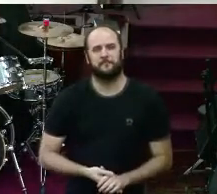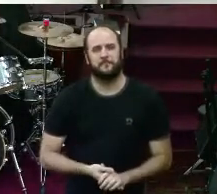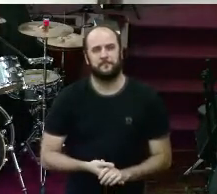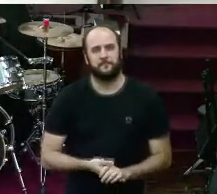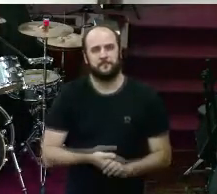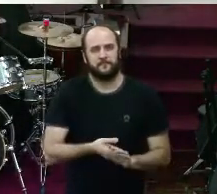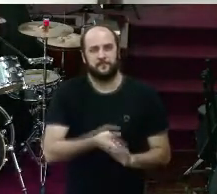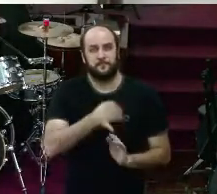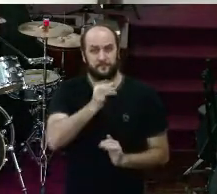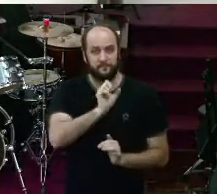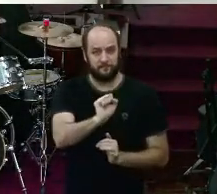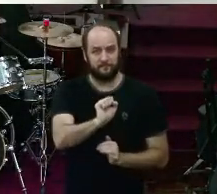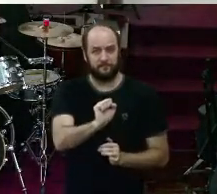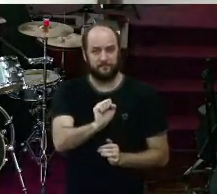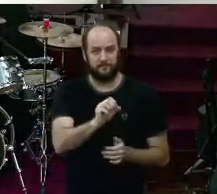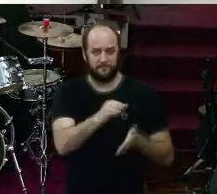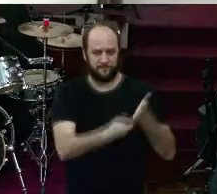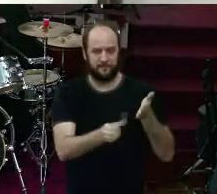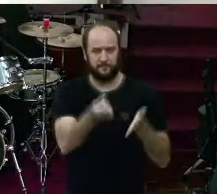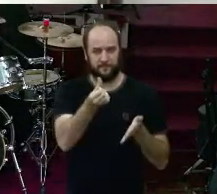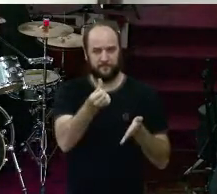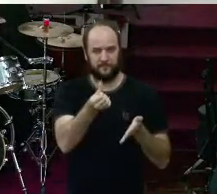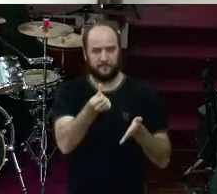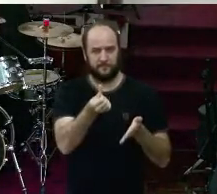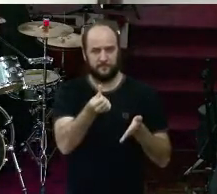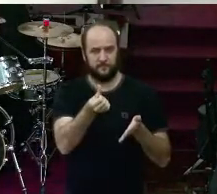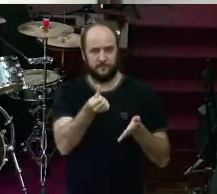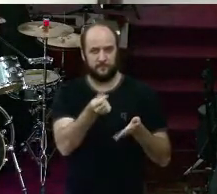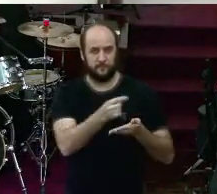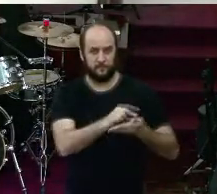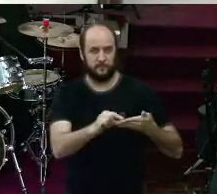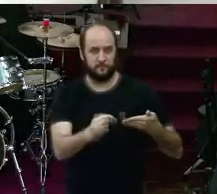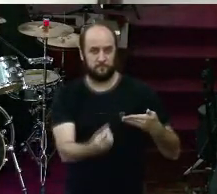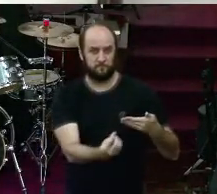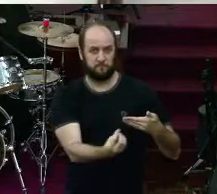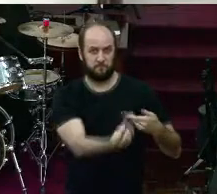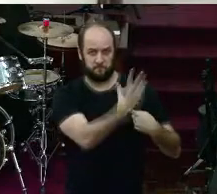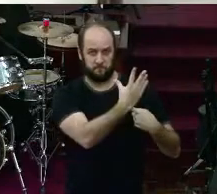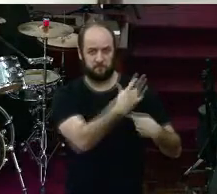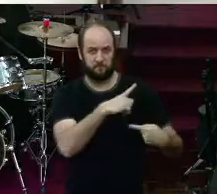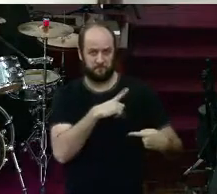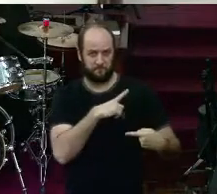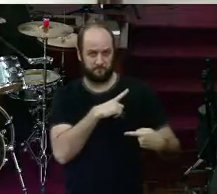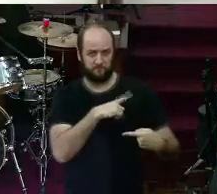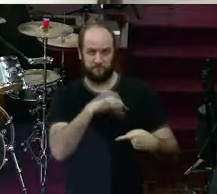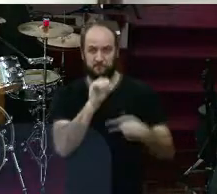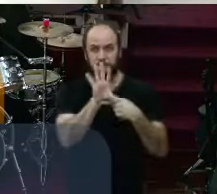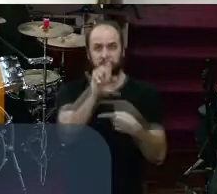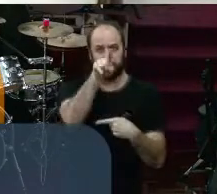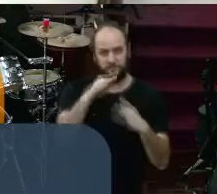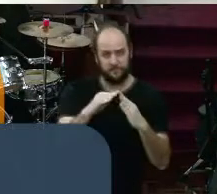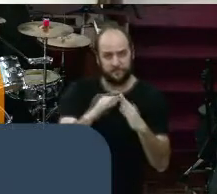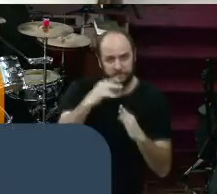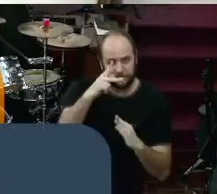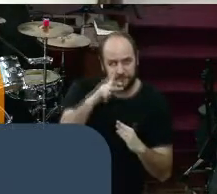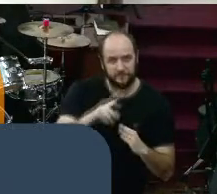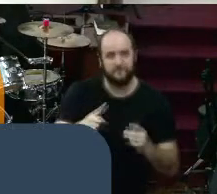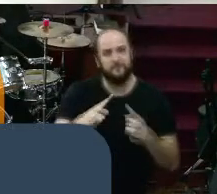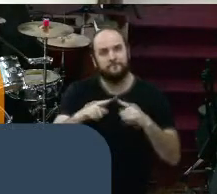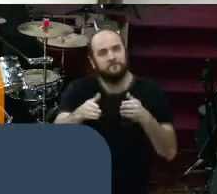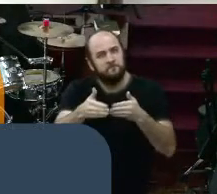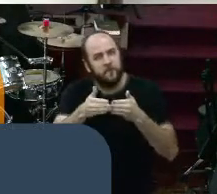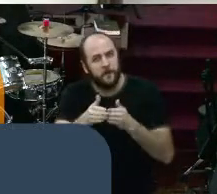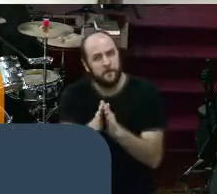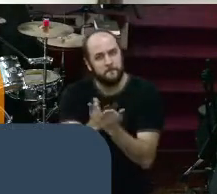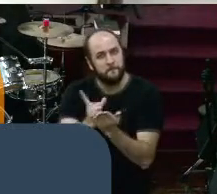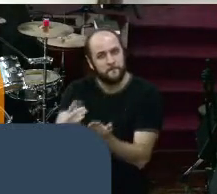texto de Isaías 6, de 1 a 4, você já terá ele aí na sua tela. Mas eu quero que você esteja com a sua Bíblia próxima